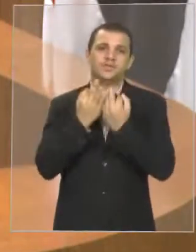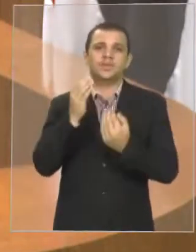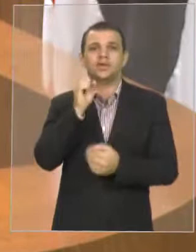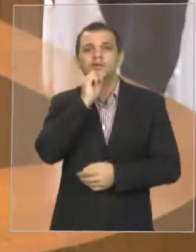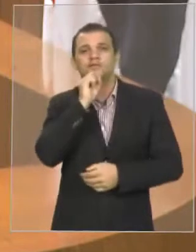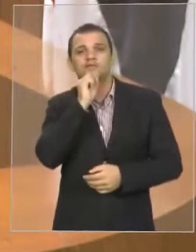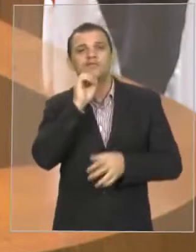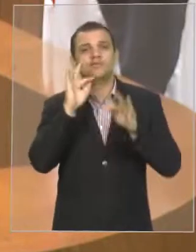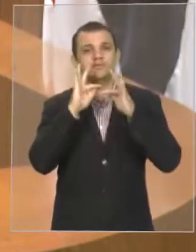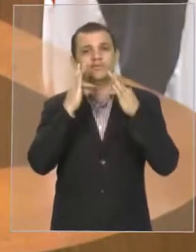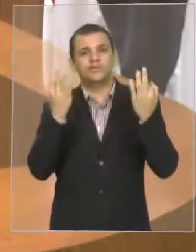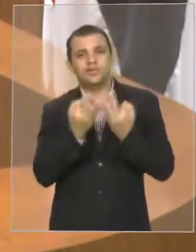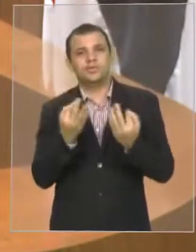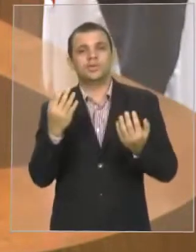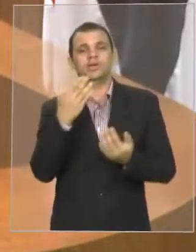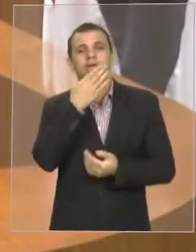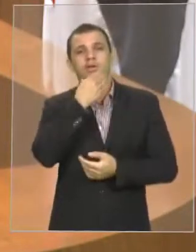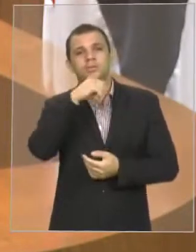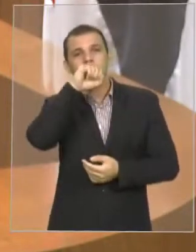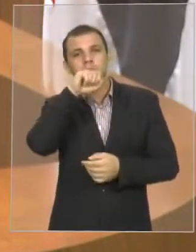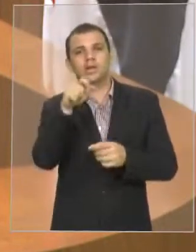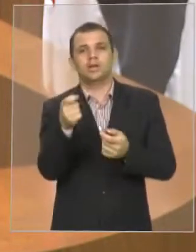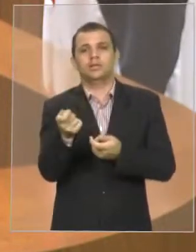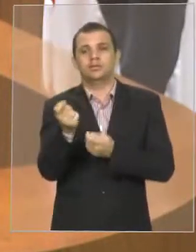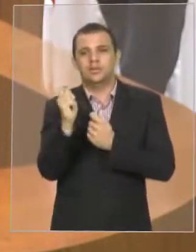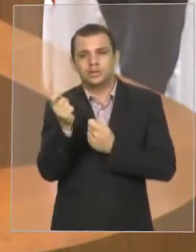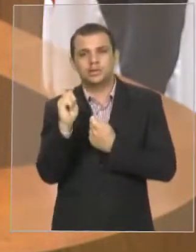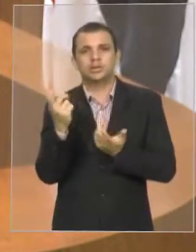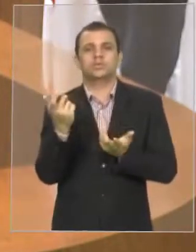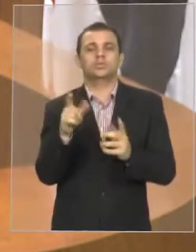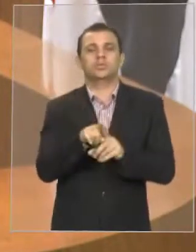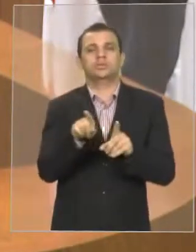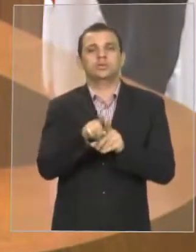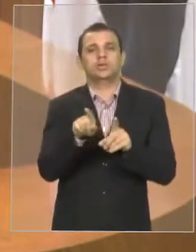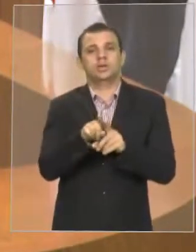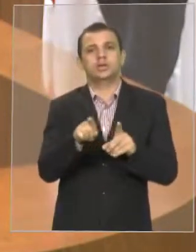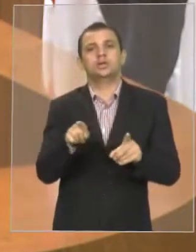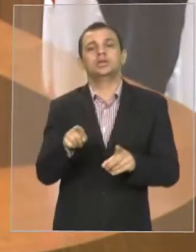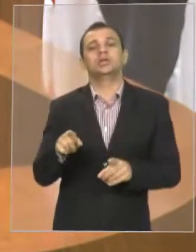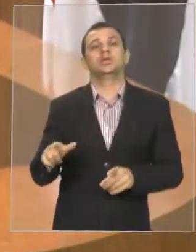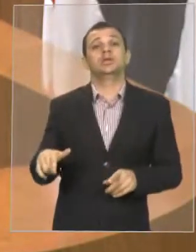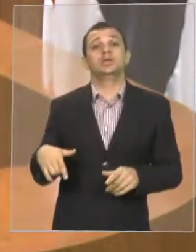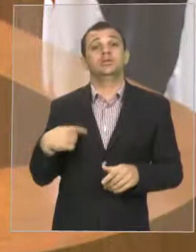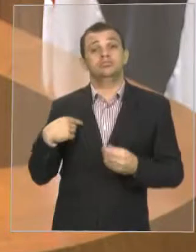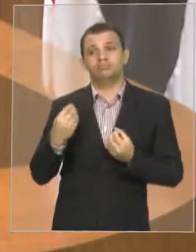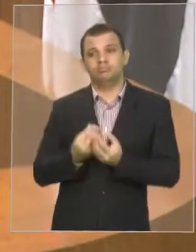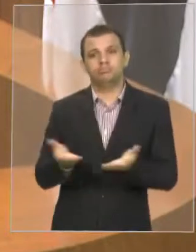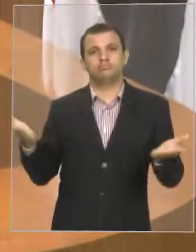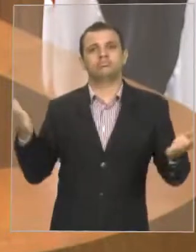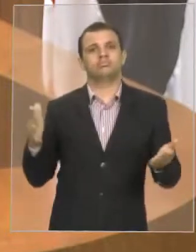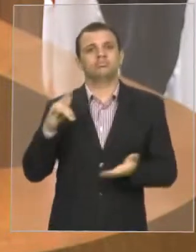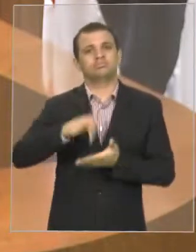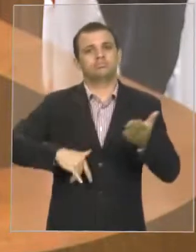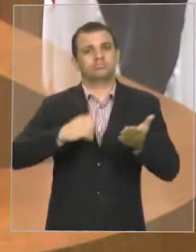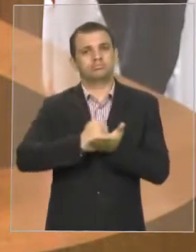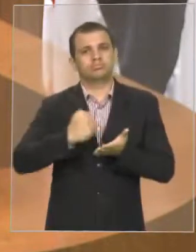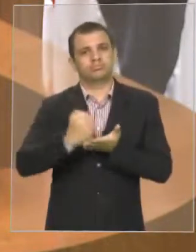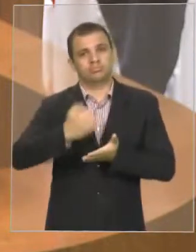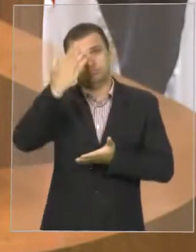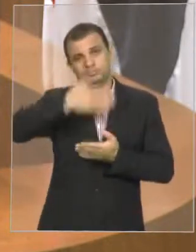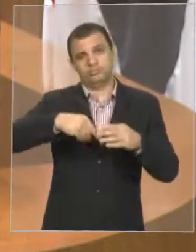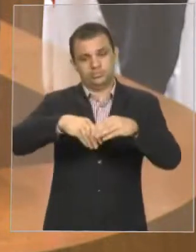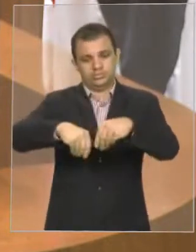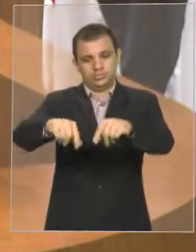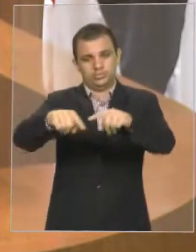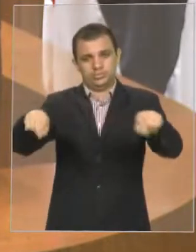agricultor também, e ali entregando títulos de propriedade para aqueles homens e mulheres, trabalhadores, honrados, de bem,